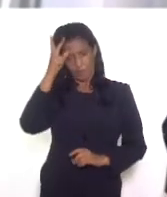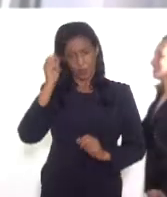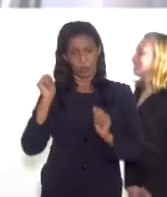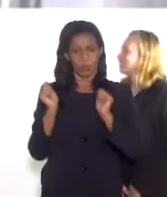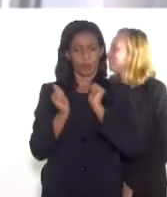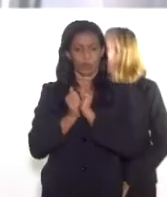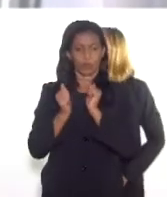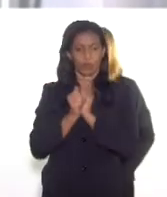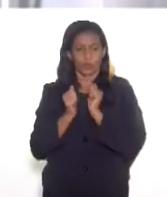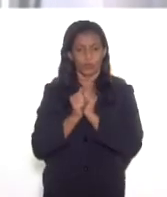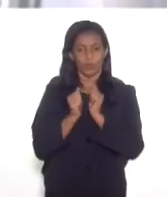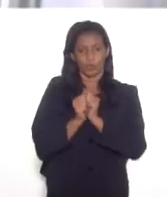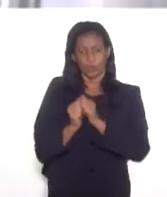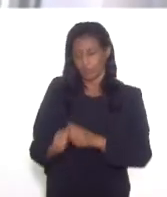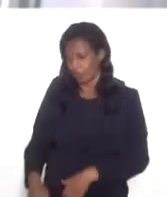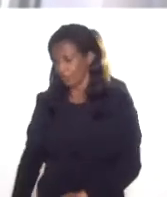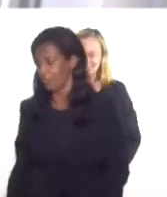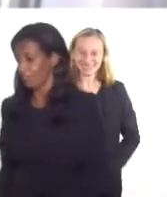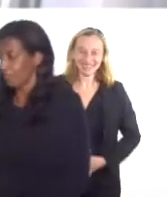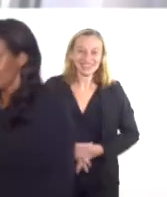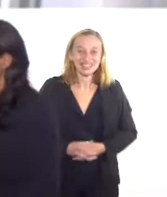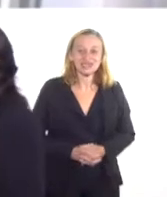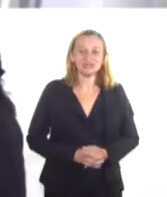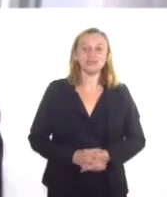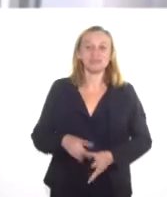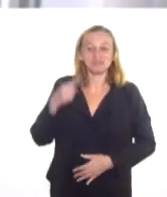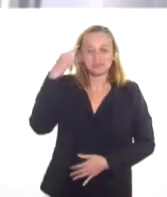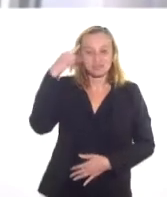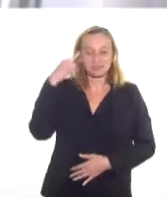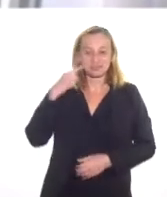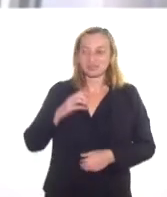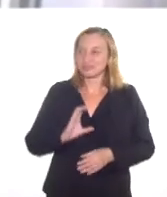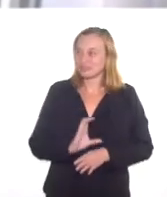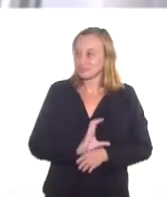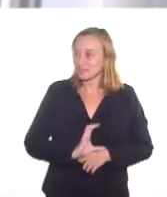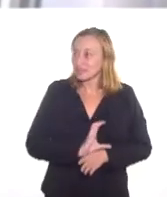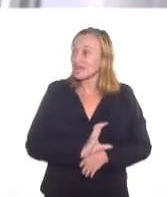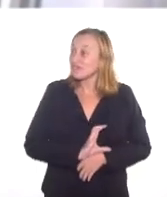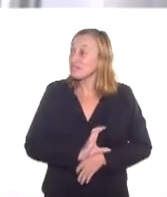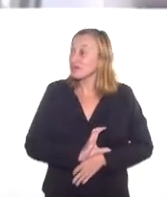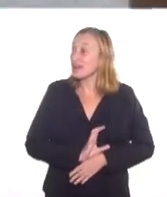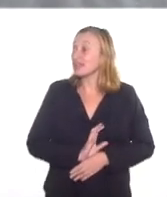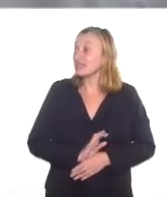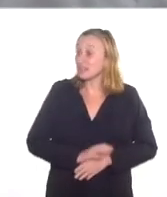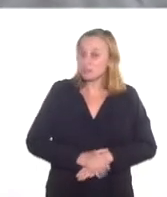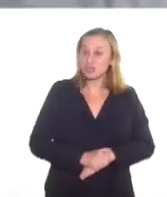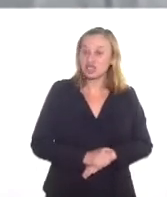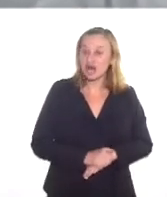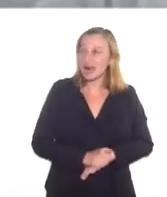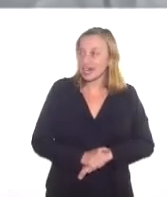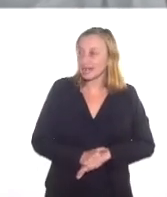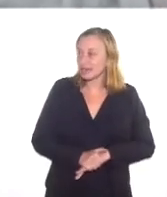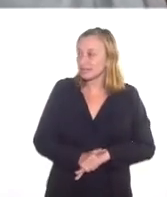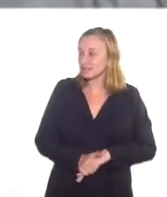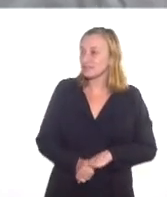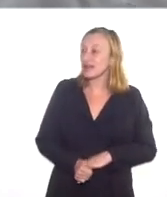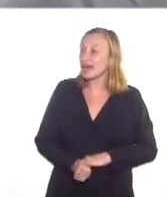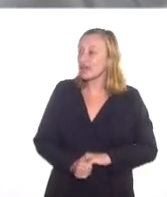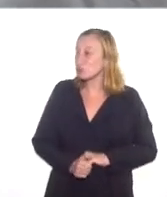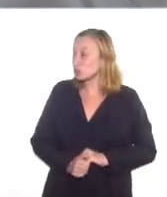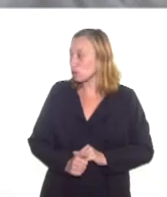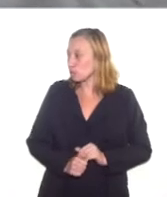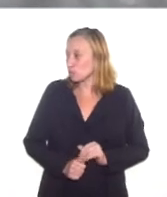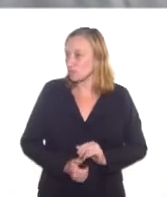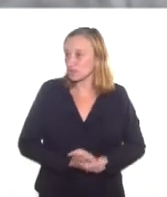resultado positivo, inclusive com essa ideia desse conceito de áreas com potencial construtivo, que pode se aplicar eventualmente